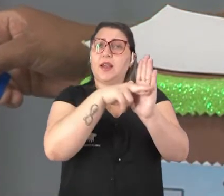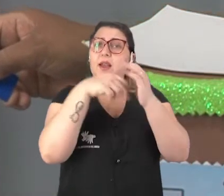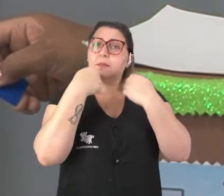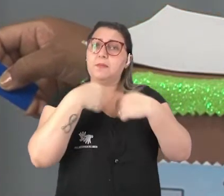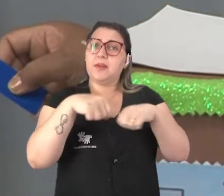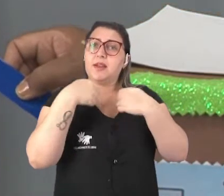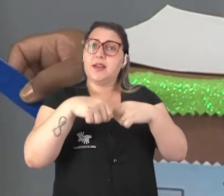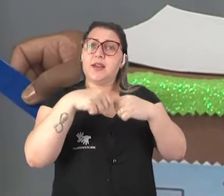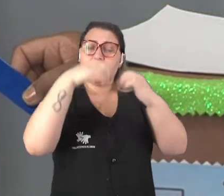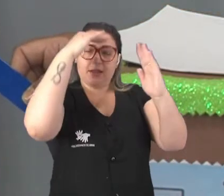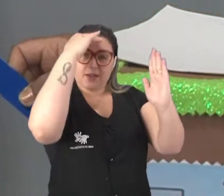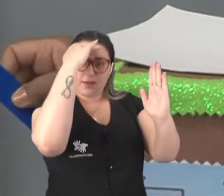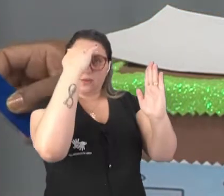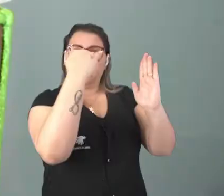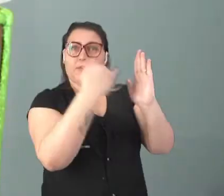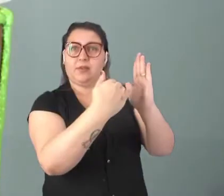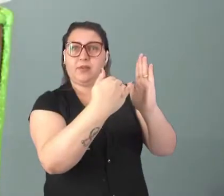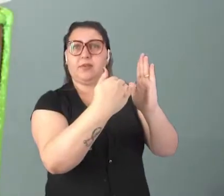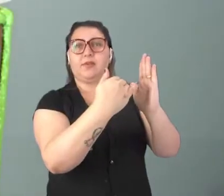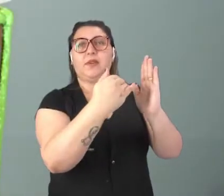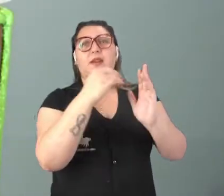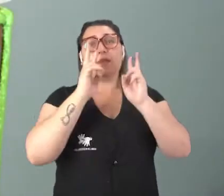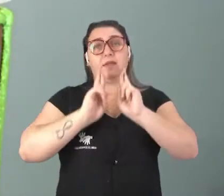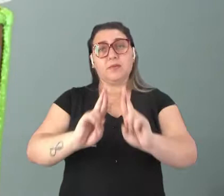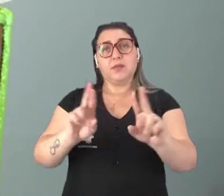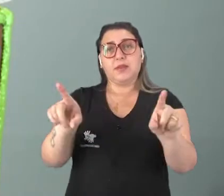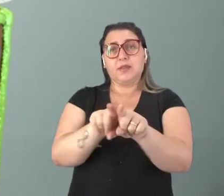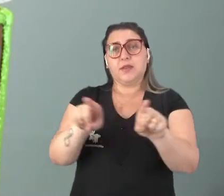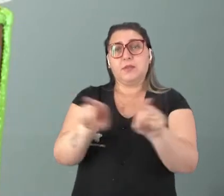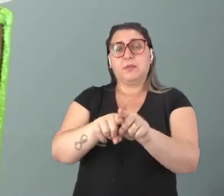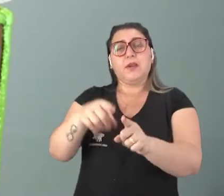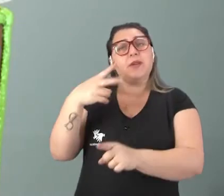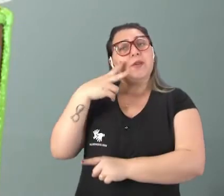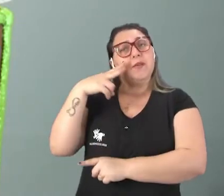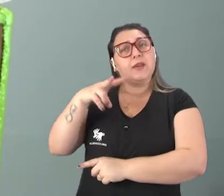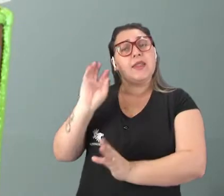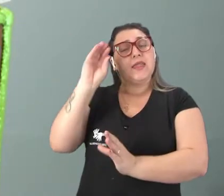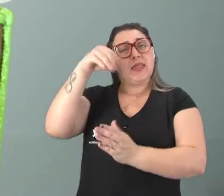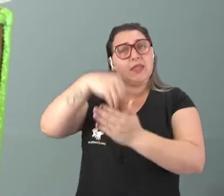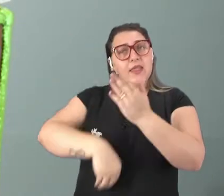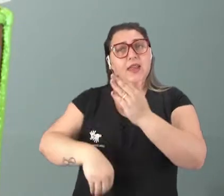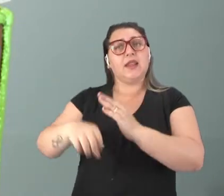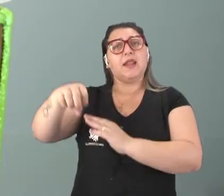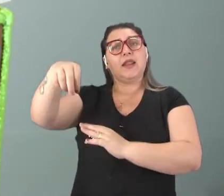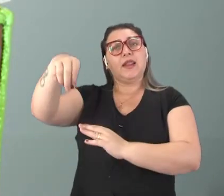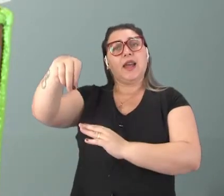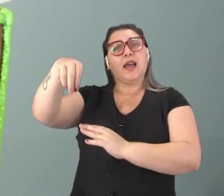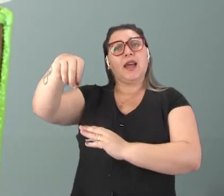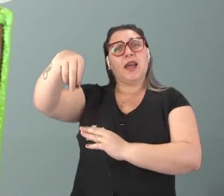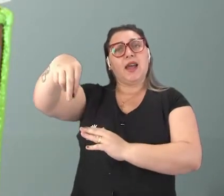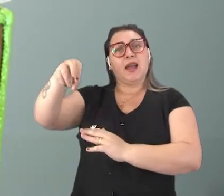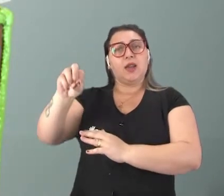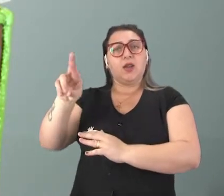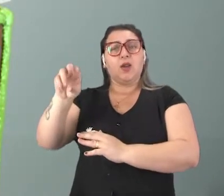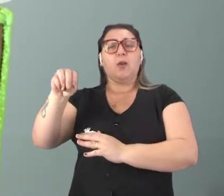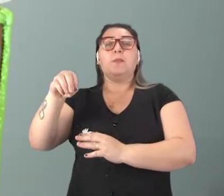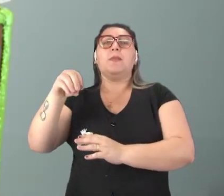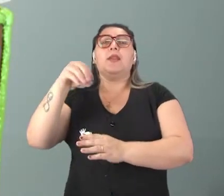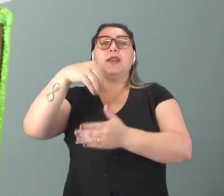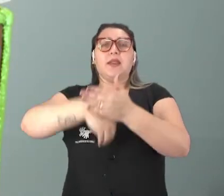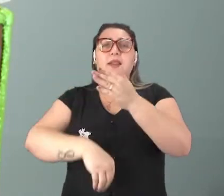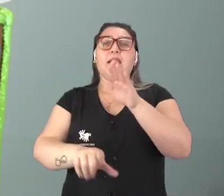ou respeitados. Então, observem que dentro da norma está contido o quê?